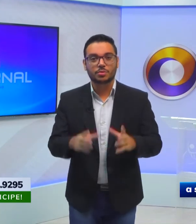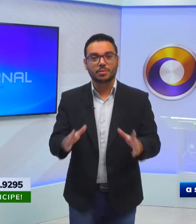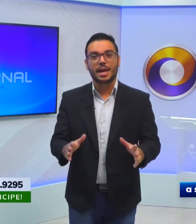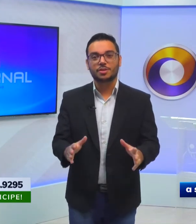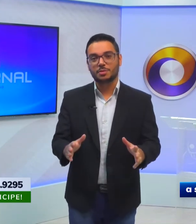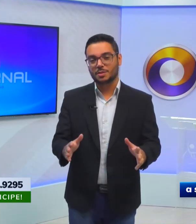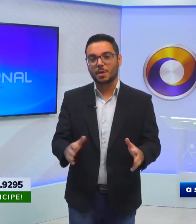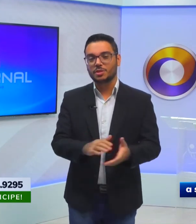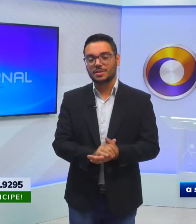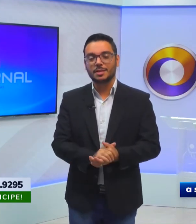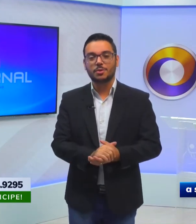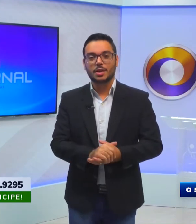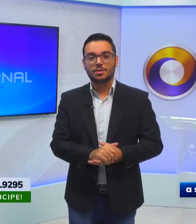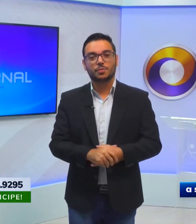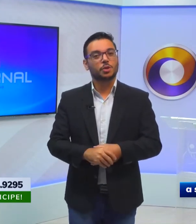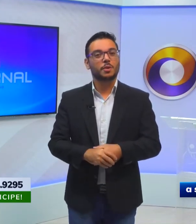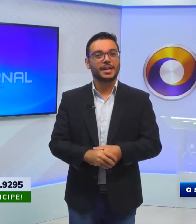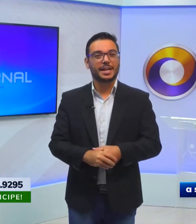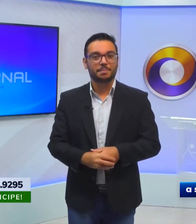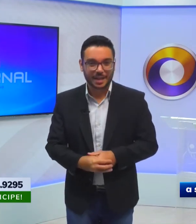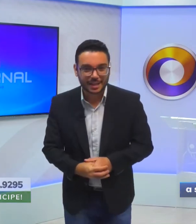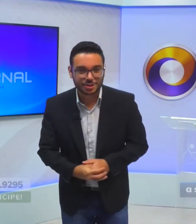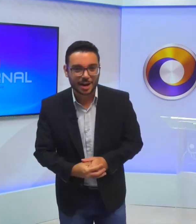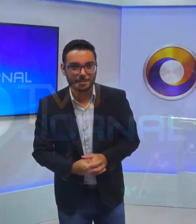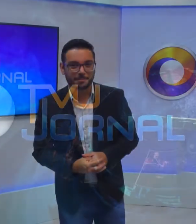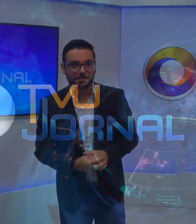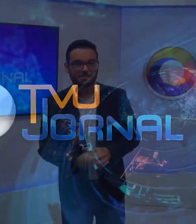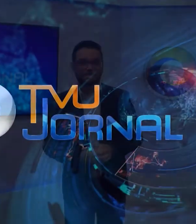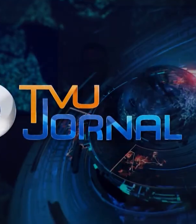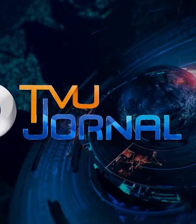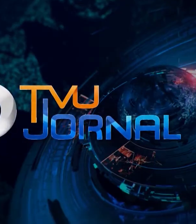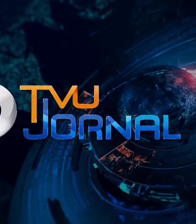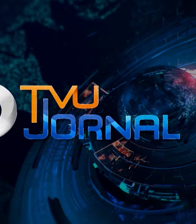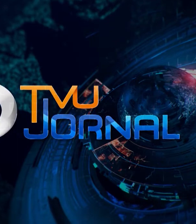que começou na Rede Municipal de Ensino de Votuporanga. Até já!